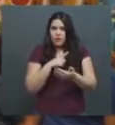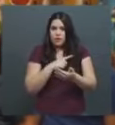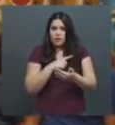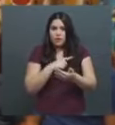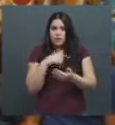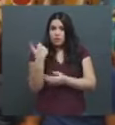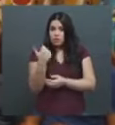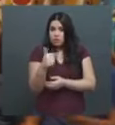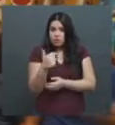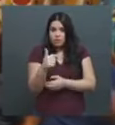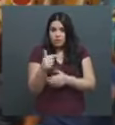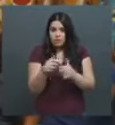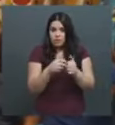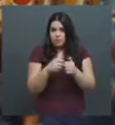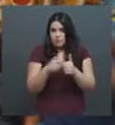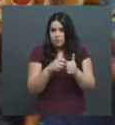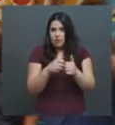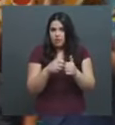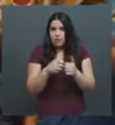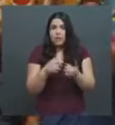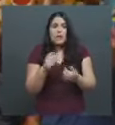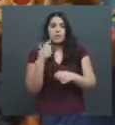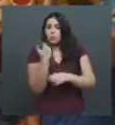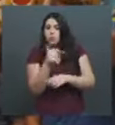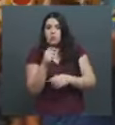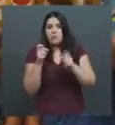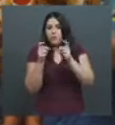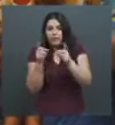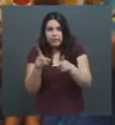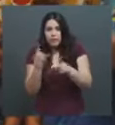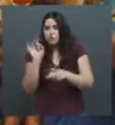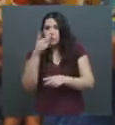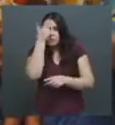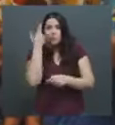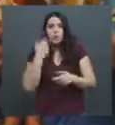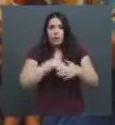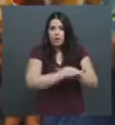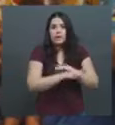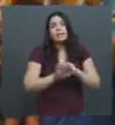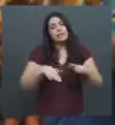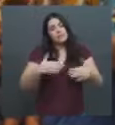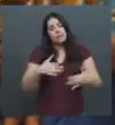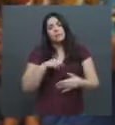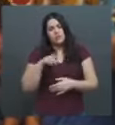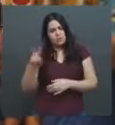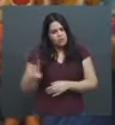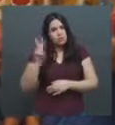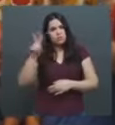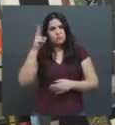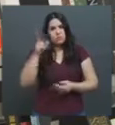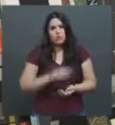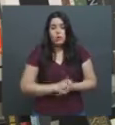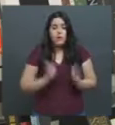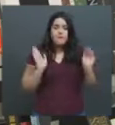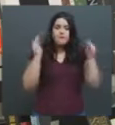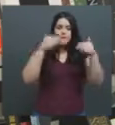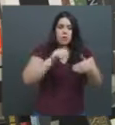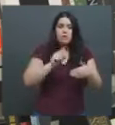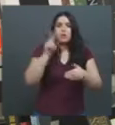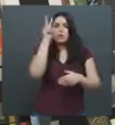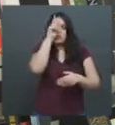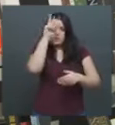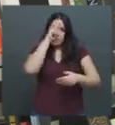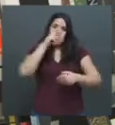similar, apenas com colecionadores hoje. Portanto, uma coleção de muito valor e focada num tema de história da